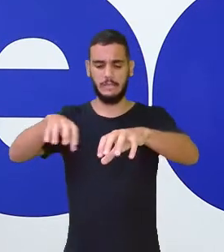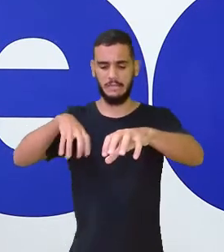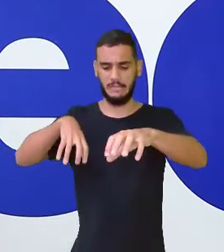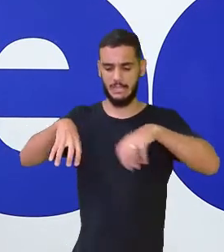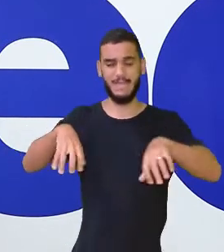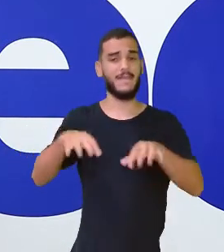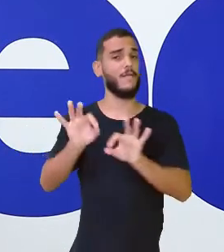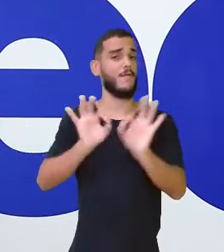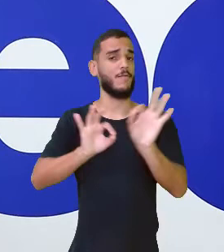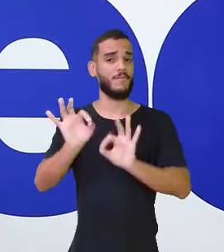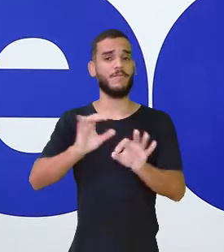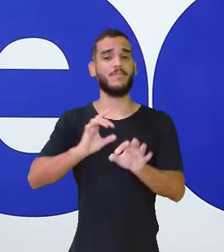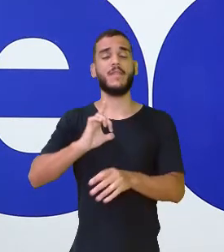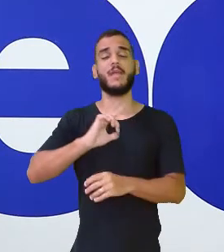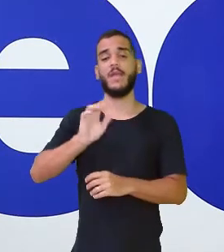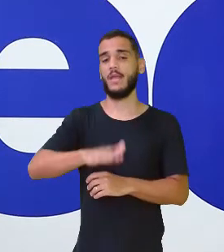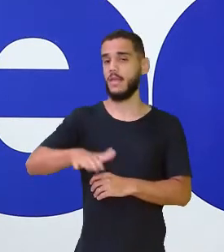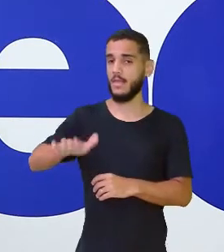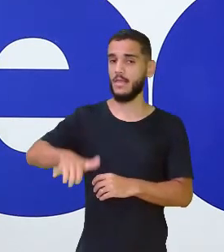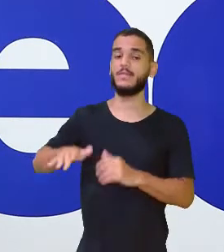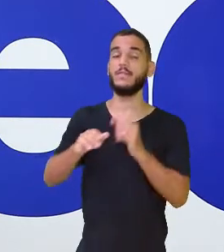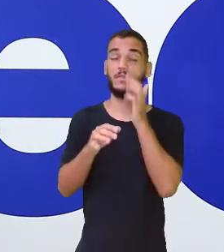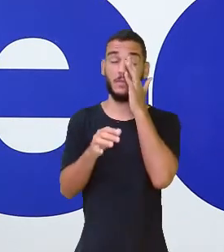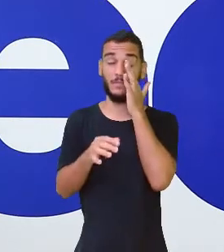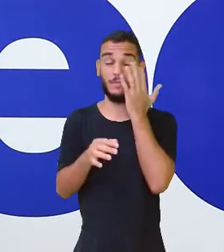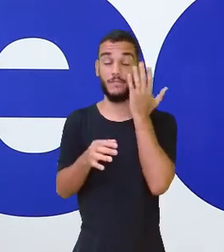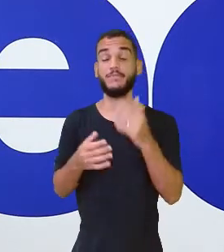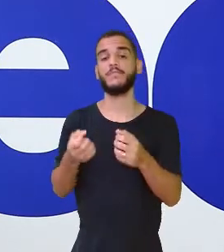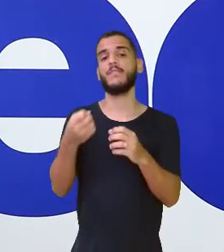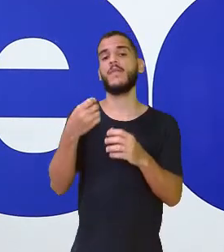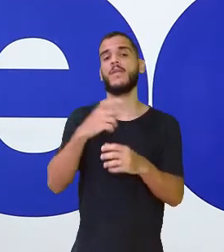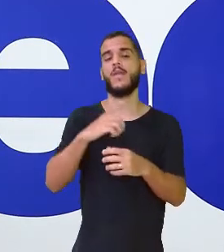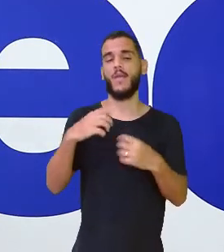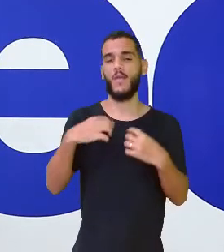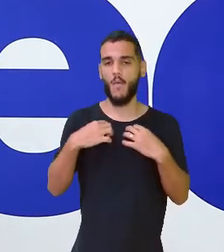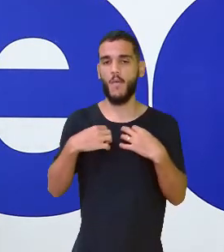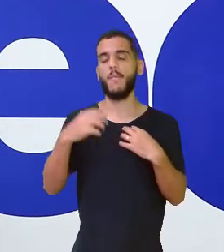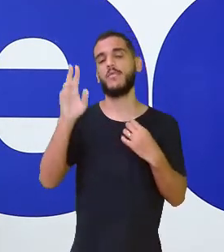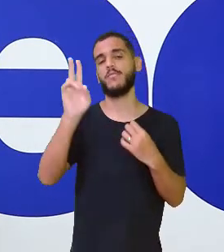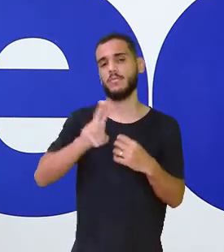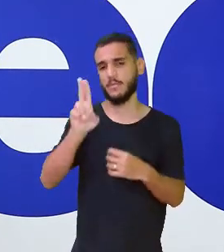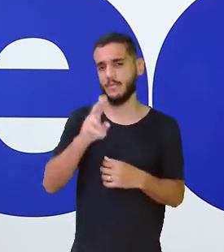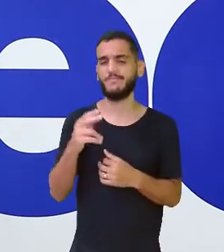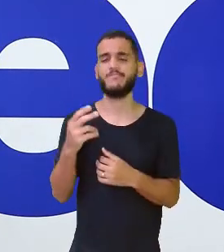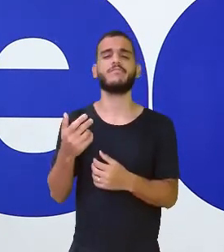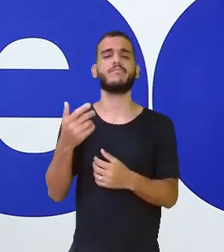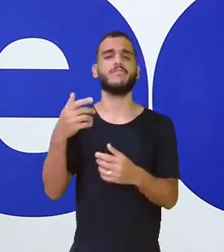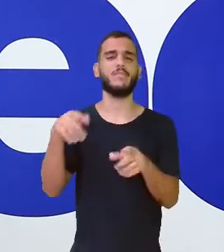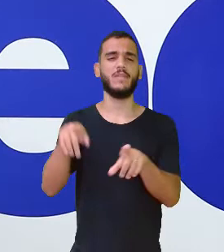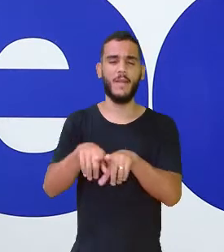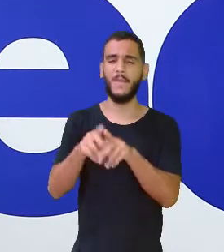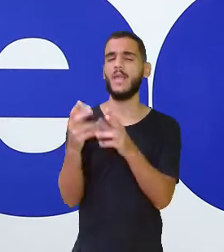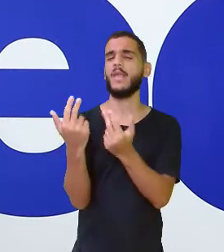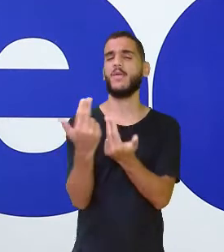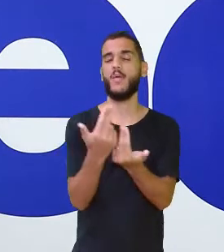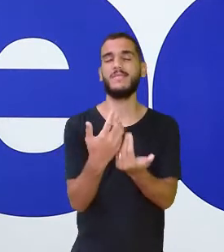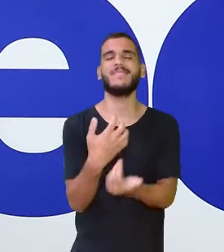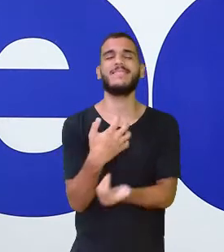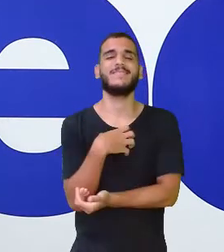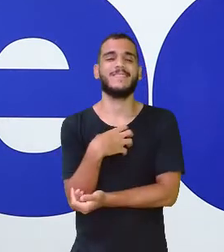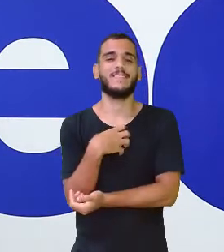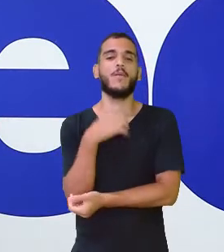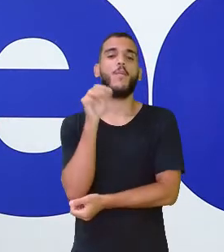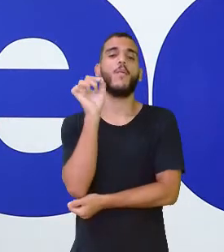também tinham crianças lá exatamente caracterizadas como na época. Então a gente sentiu,